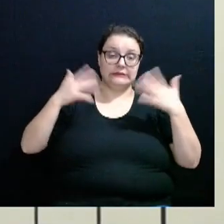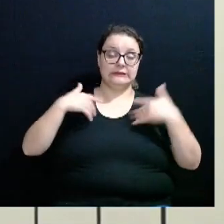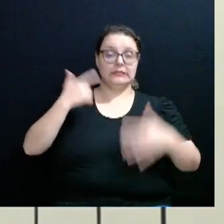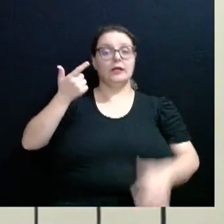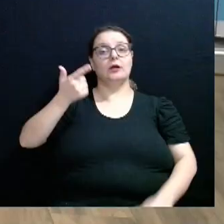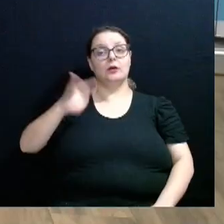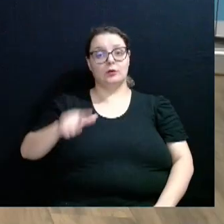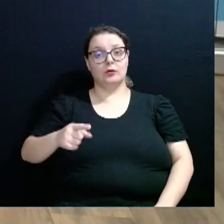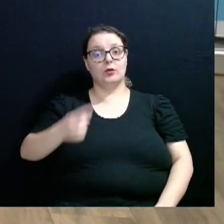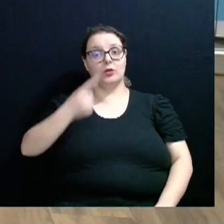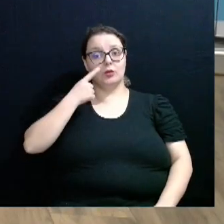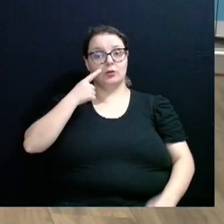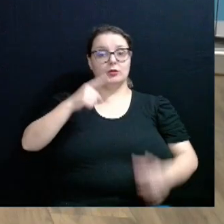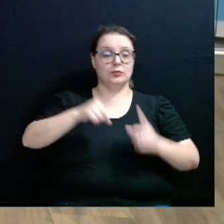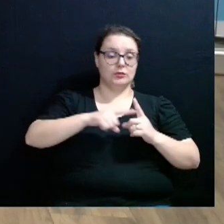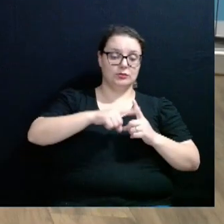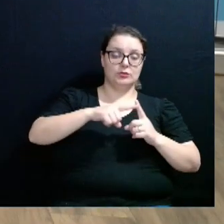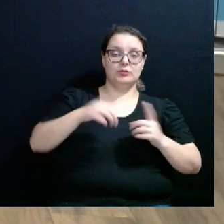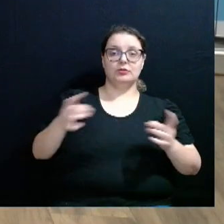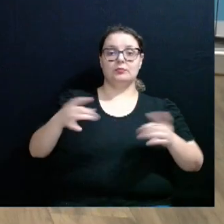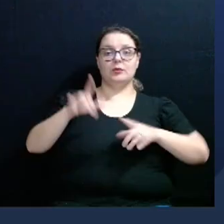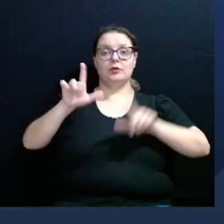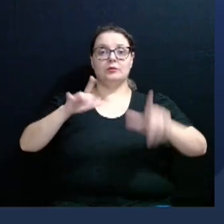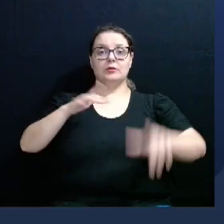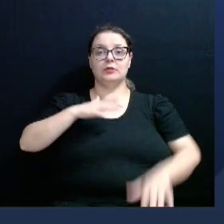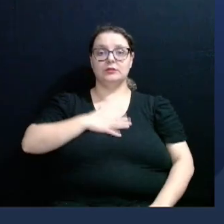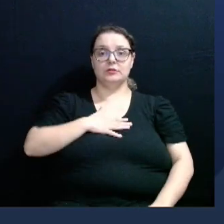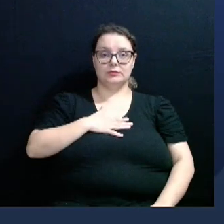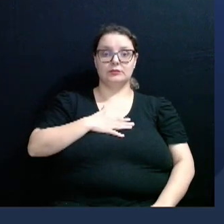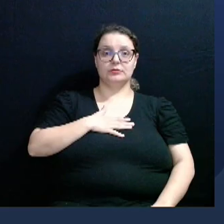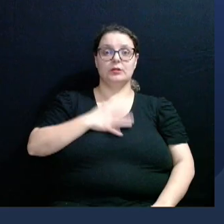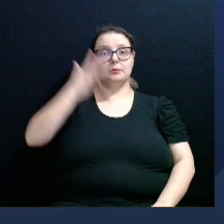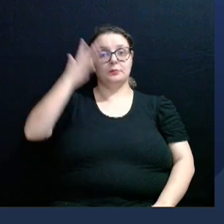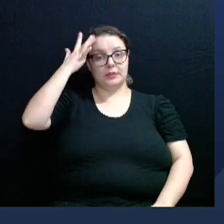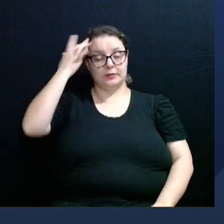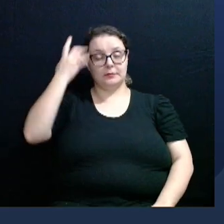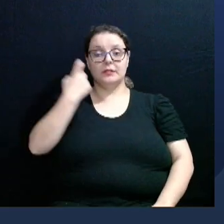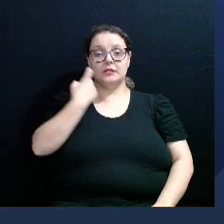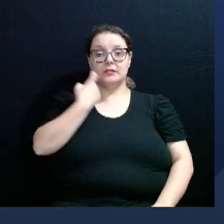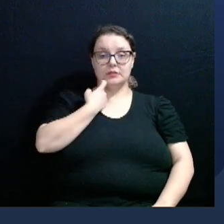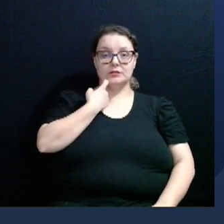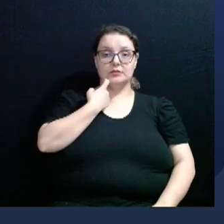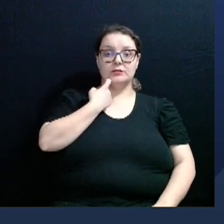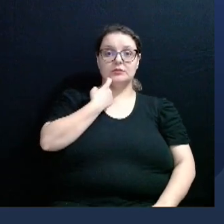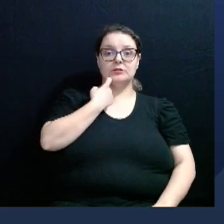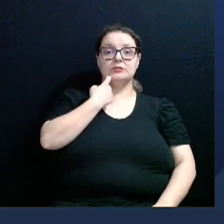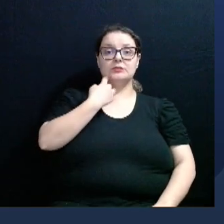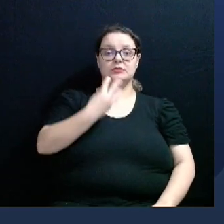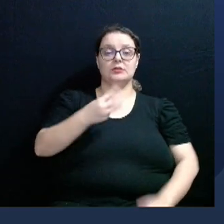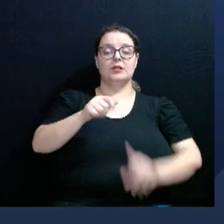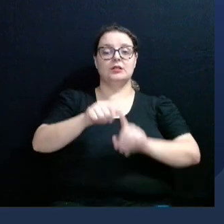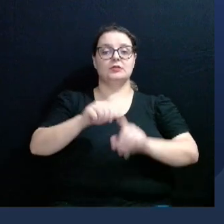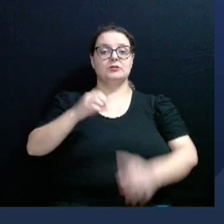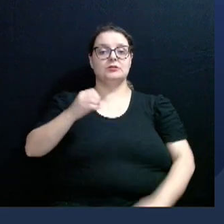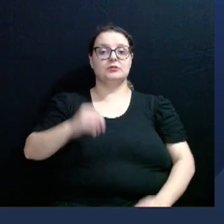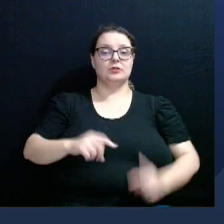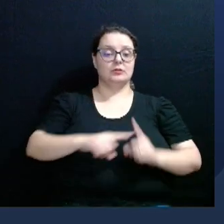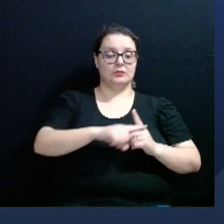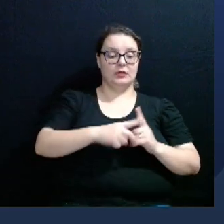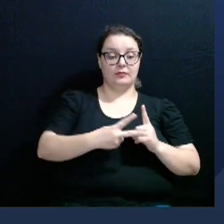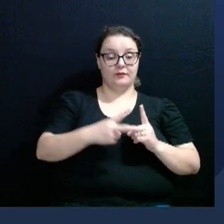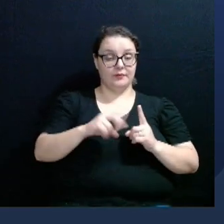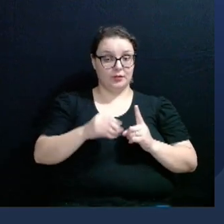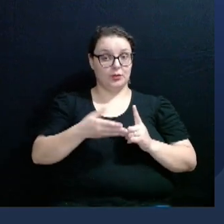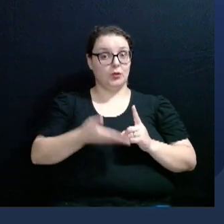as temperaturas já estão aqui na minha tela, então para amanhã, sexta-feira, 3 de outubro, mínima de 20 graus, já é uma mínima